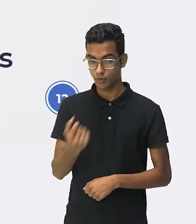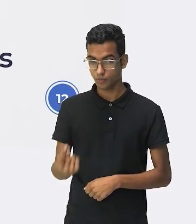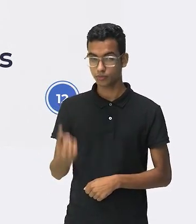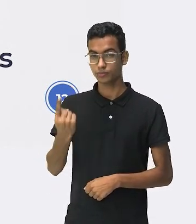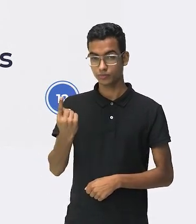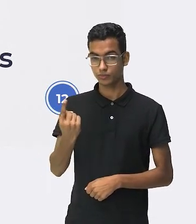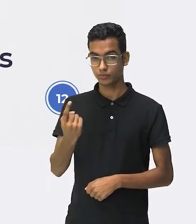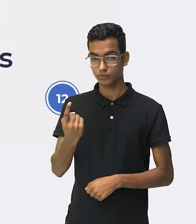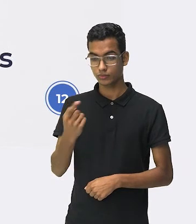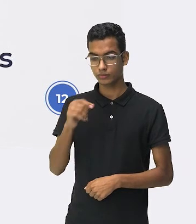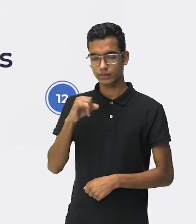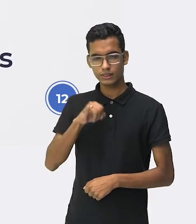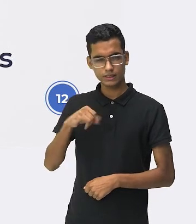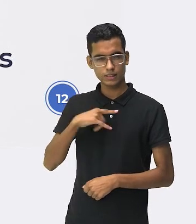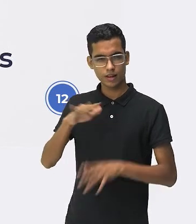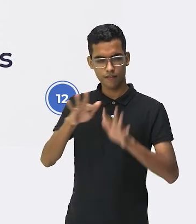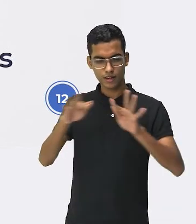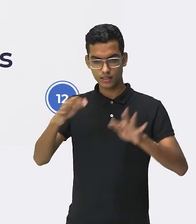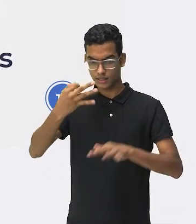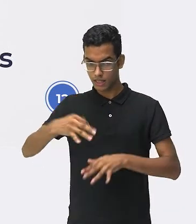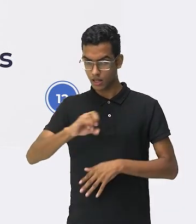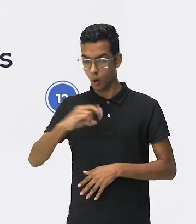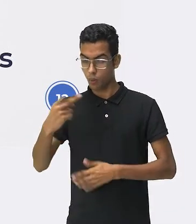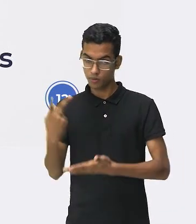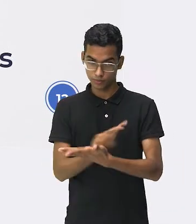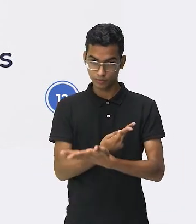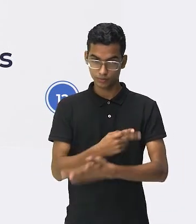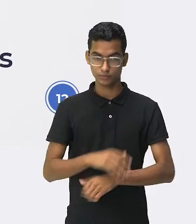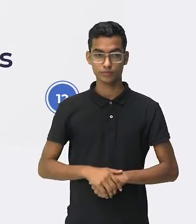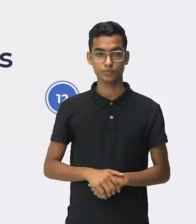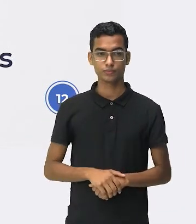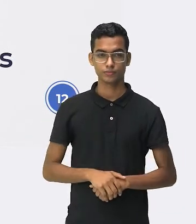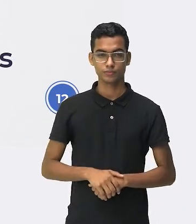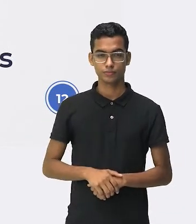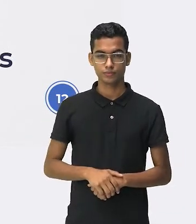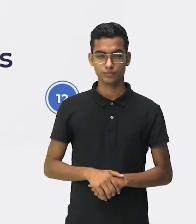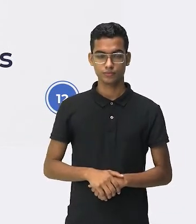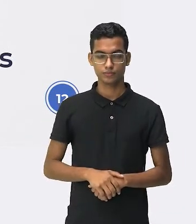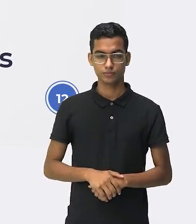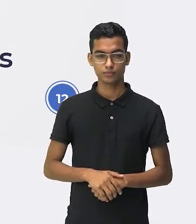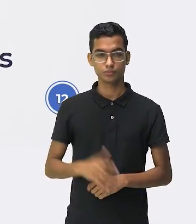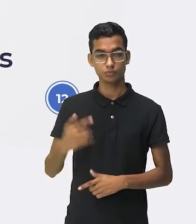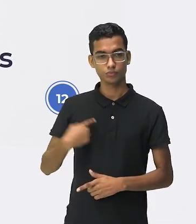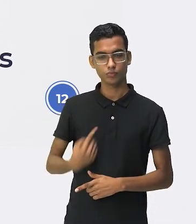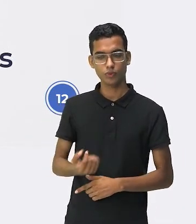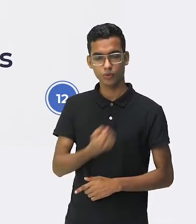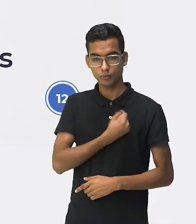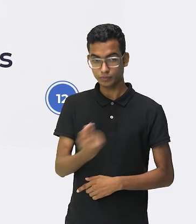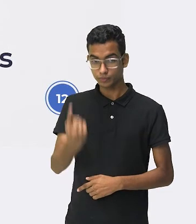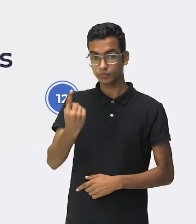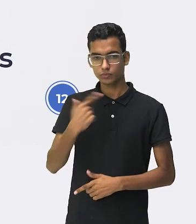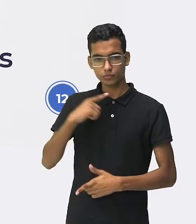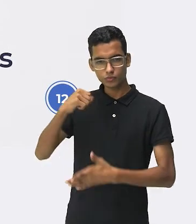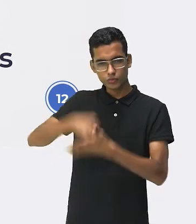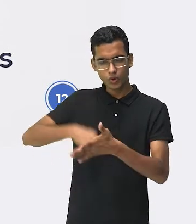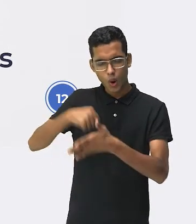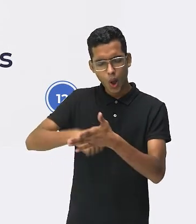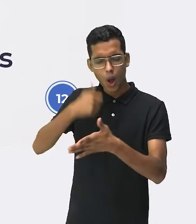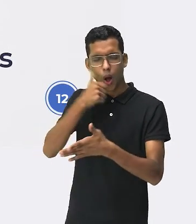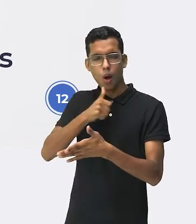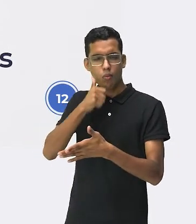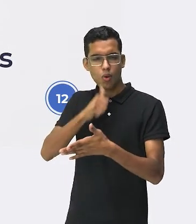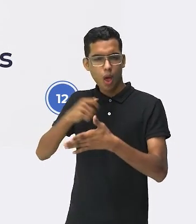estão corretas ou incorretas, tá bom? A resistência à participação feminina no esporte decorreu